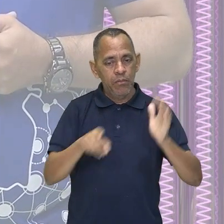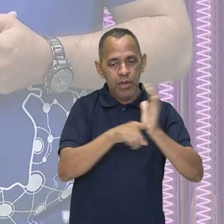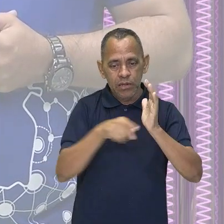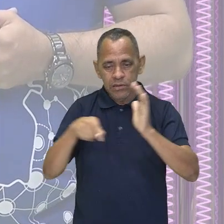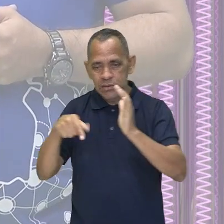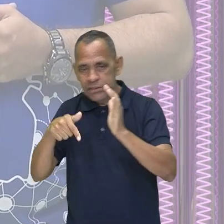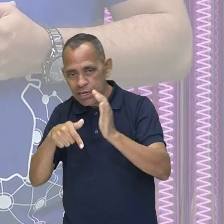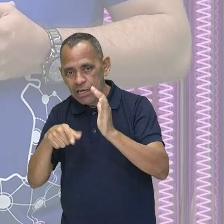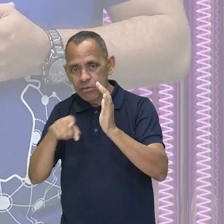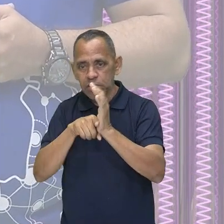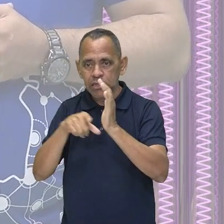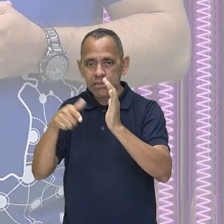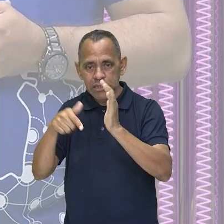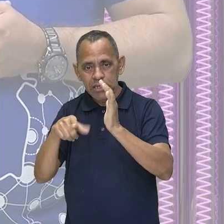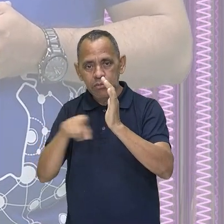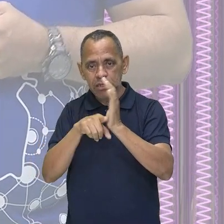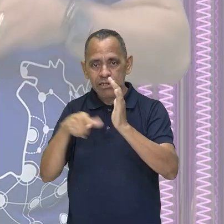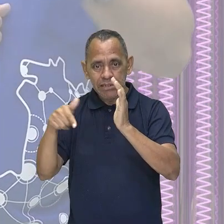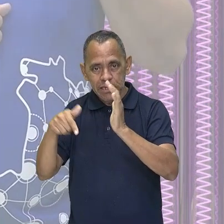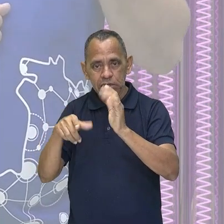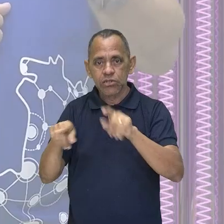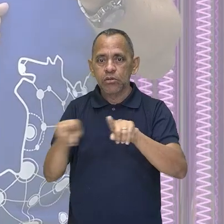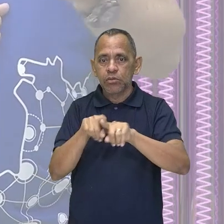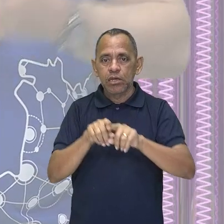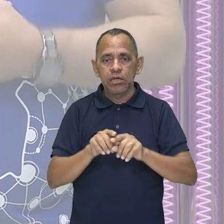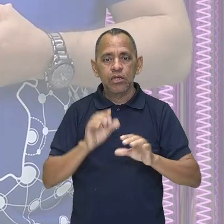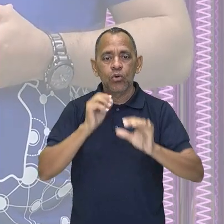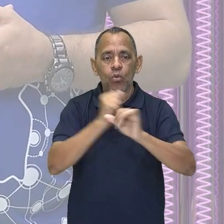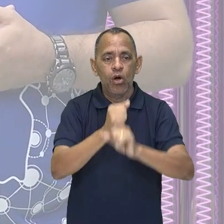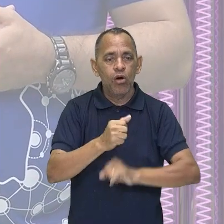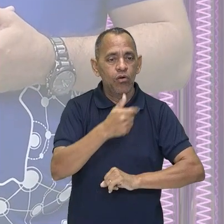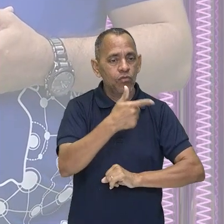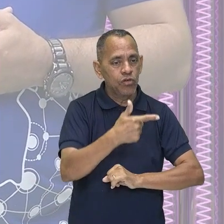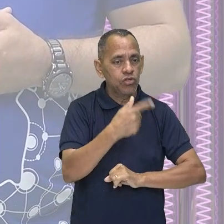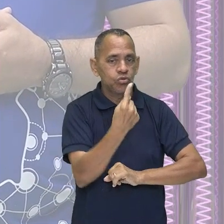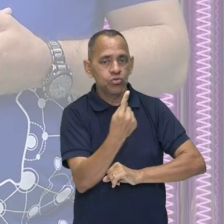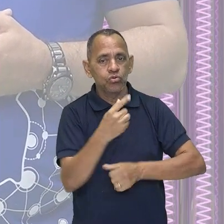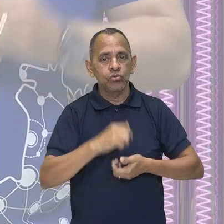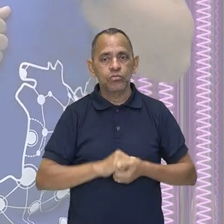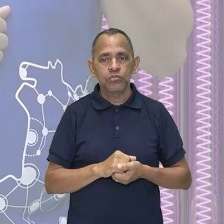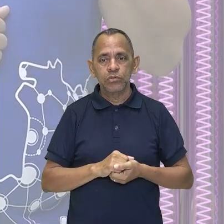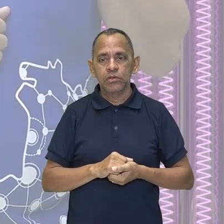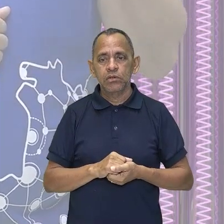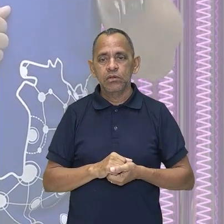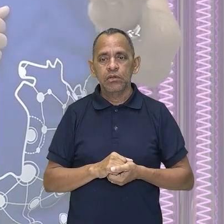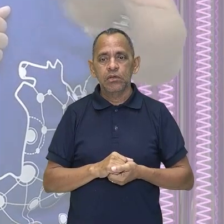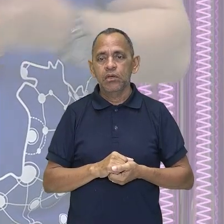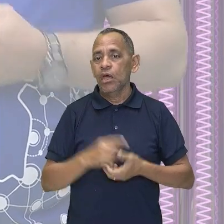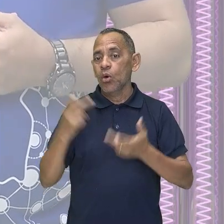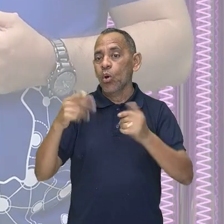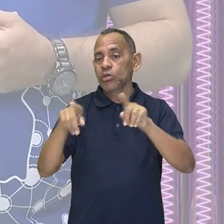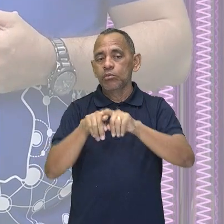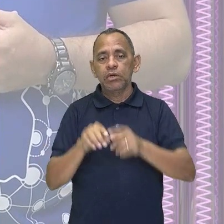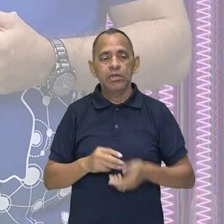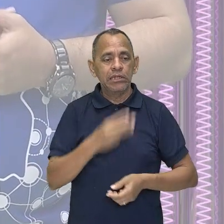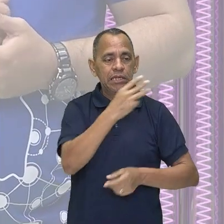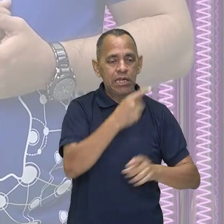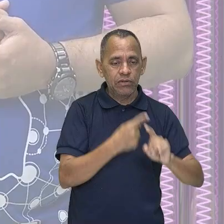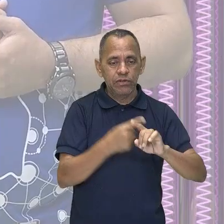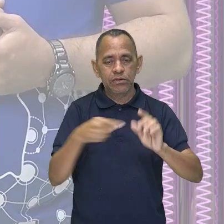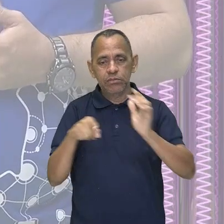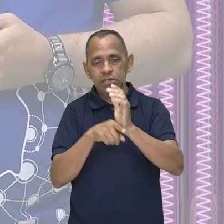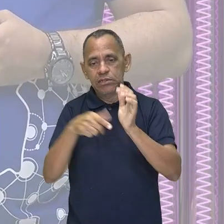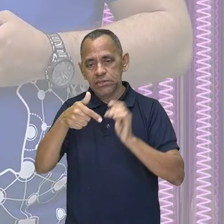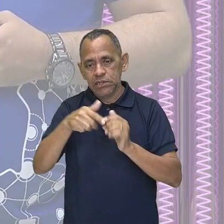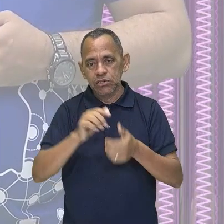menos 21, ok? Que também é o mesmo do que 3 vezes menos 7, tá?